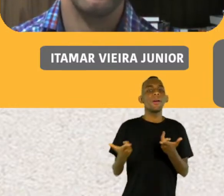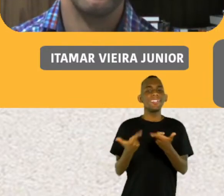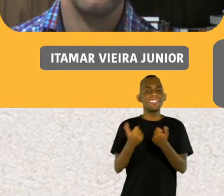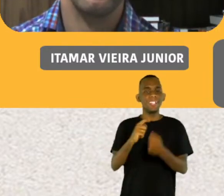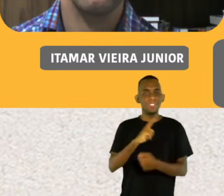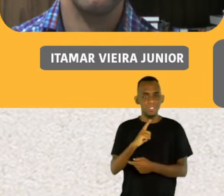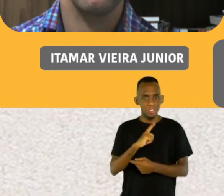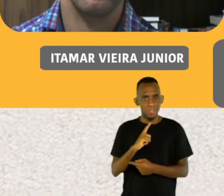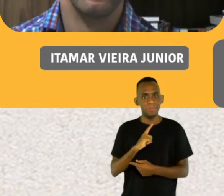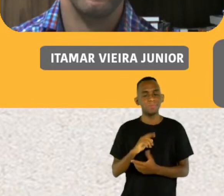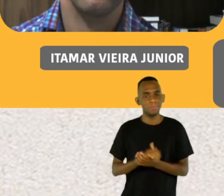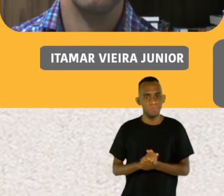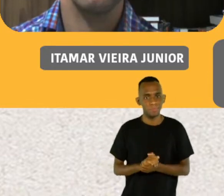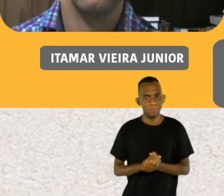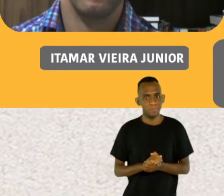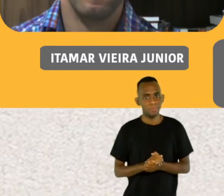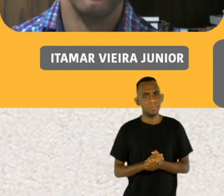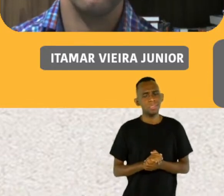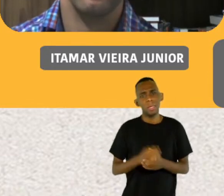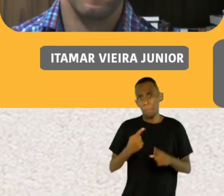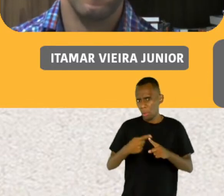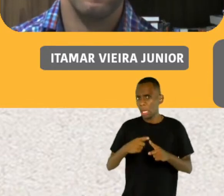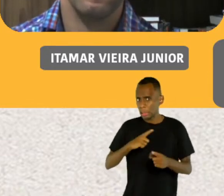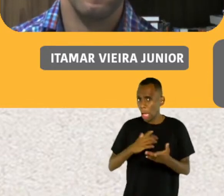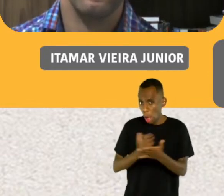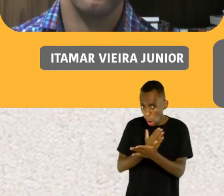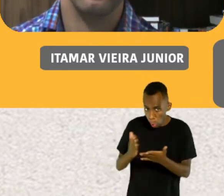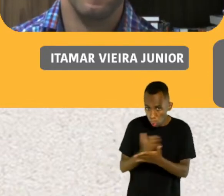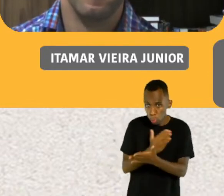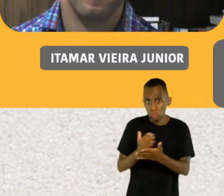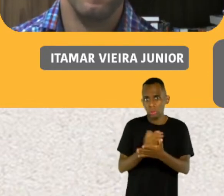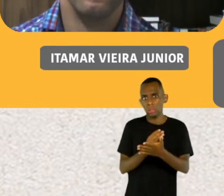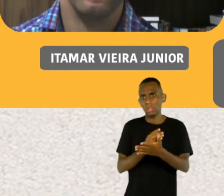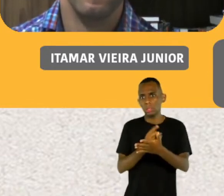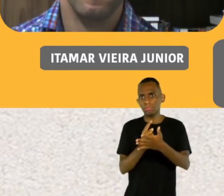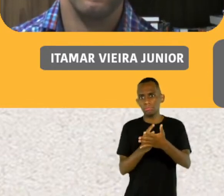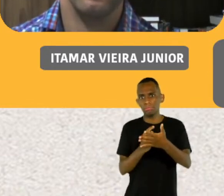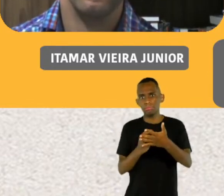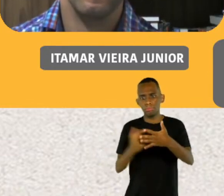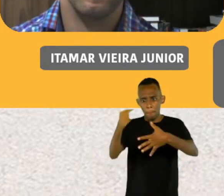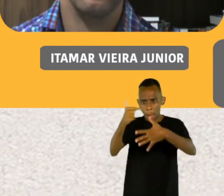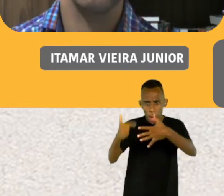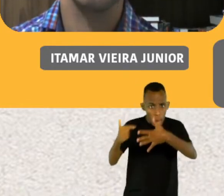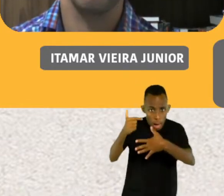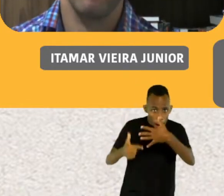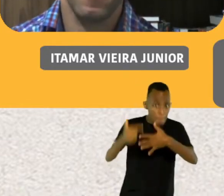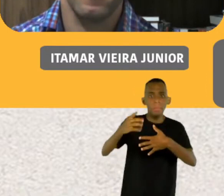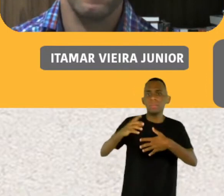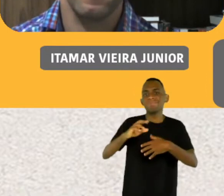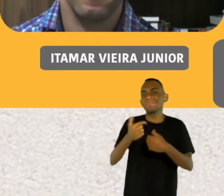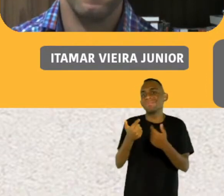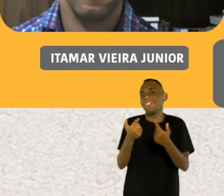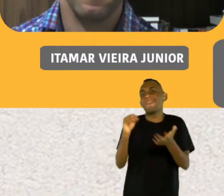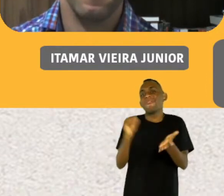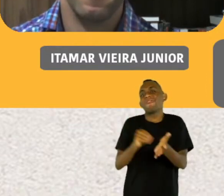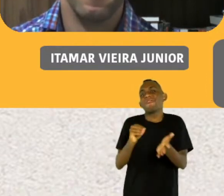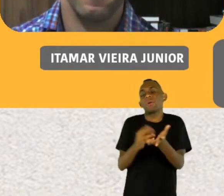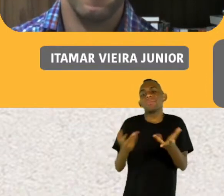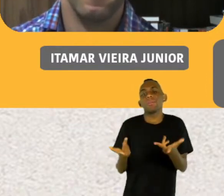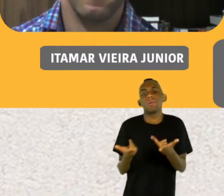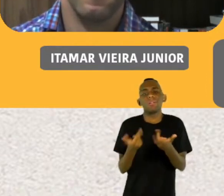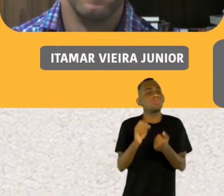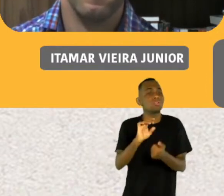best-sellers que estão ali não têm qualidade. Eles são livros de molde, né? Feitos para